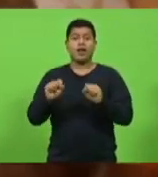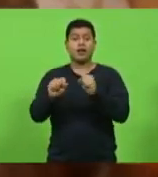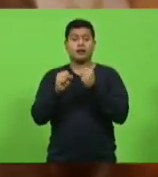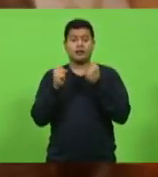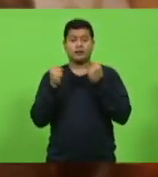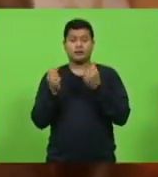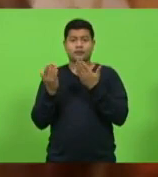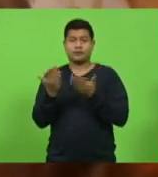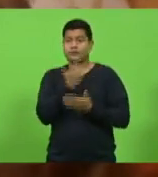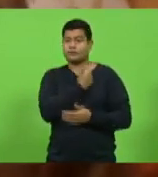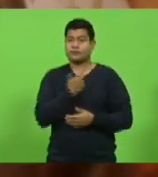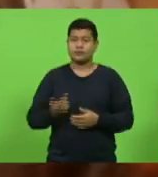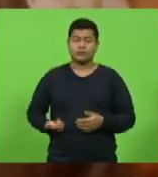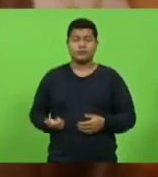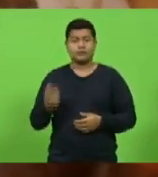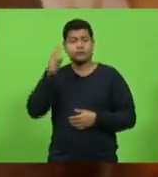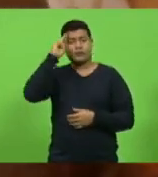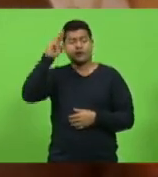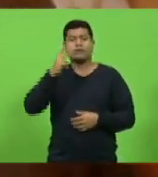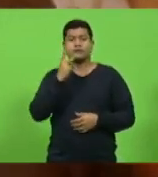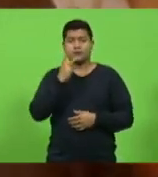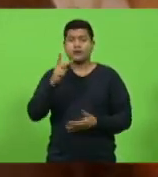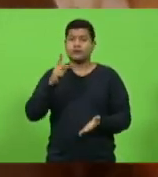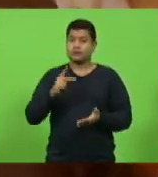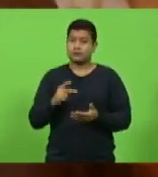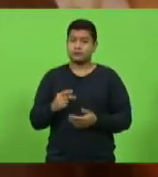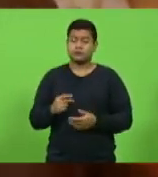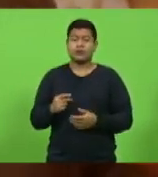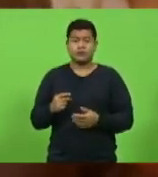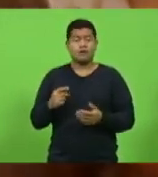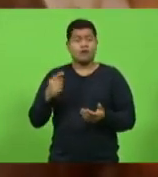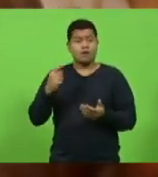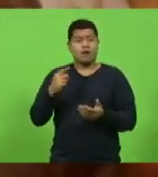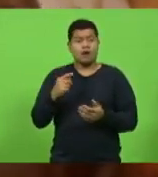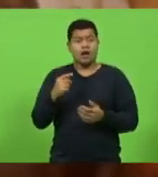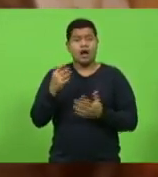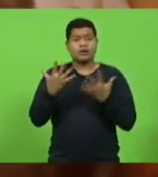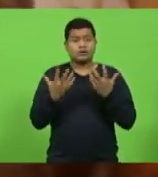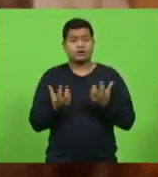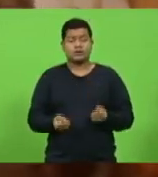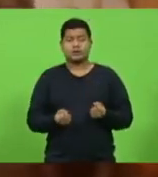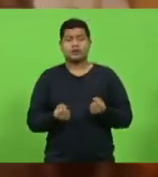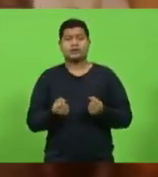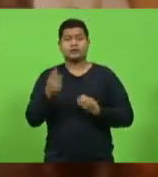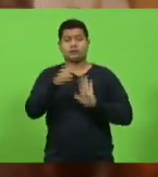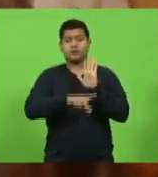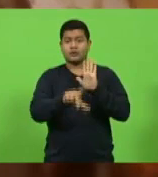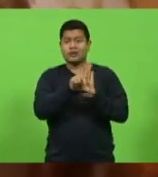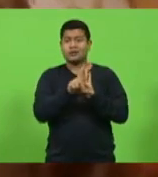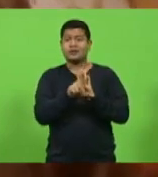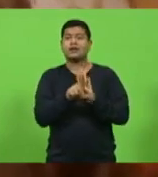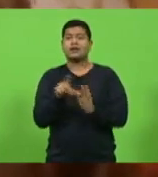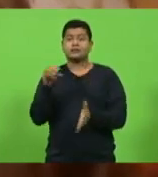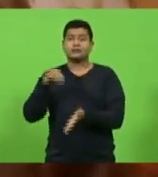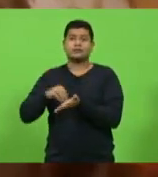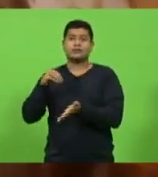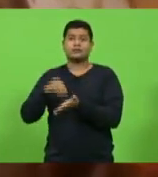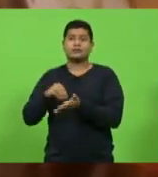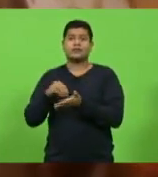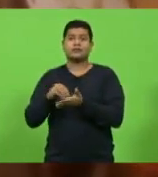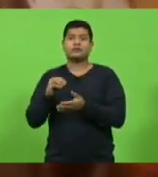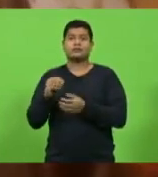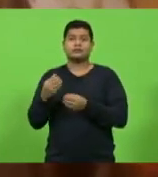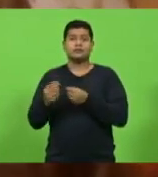o governador confirma que mesmo com o tal projeto de lei, ainda restaria patente